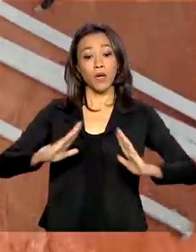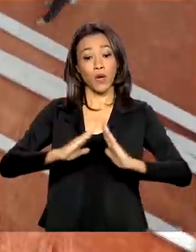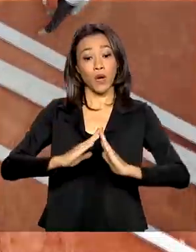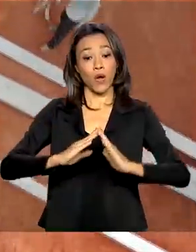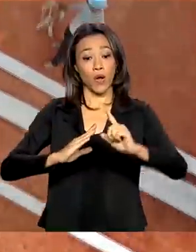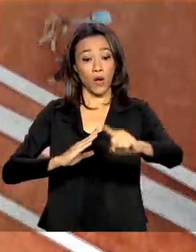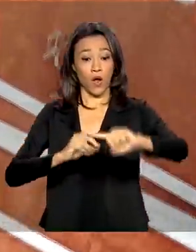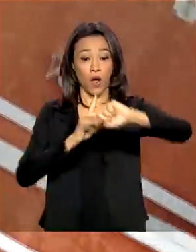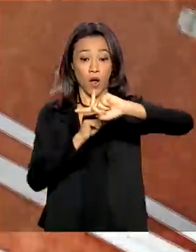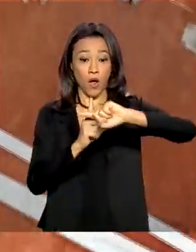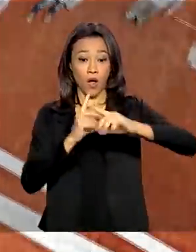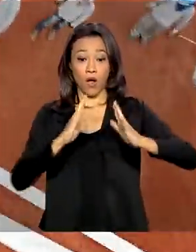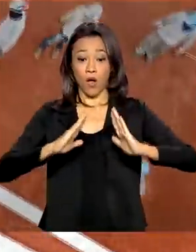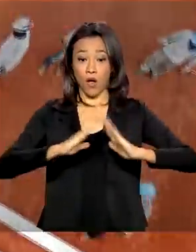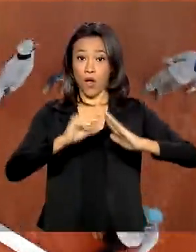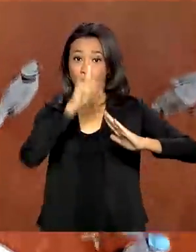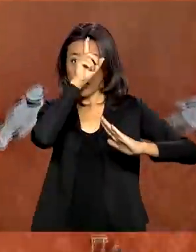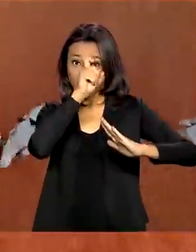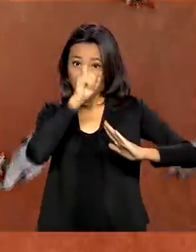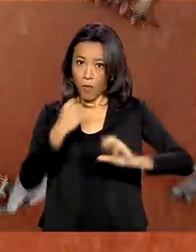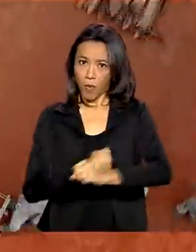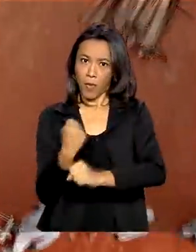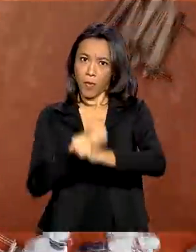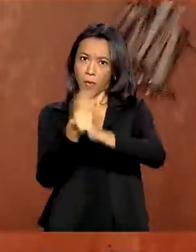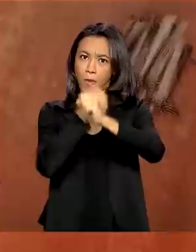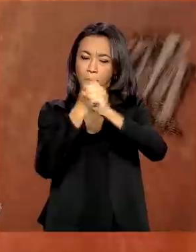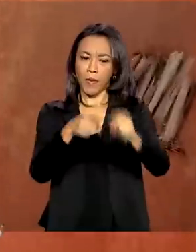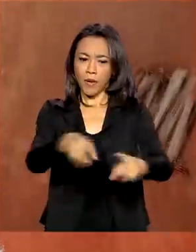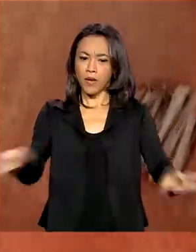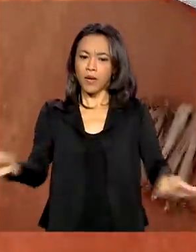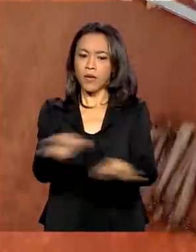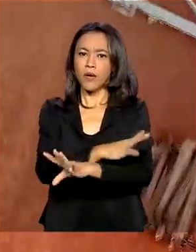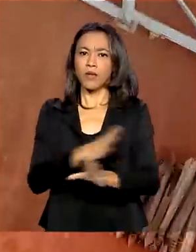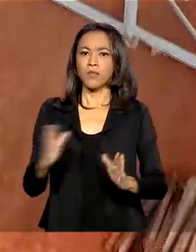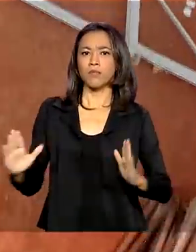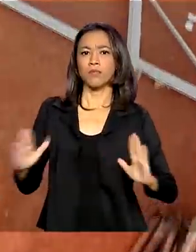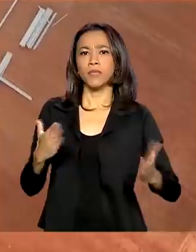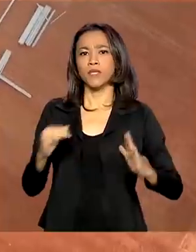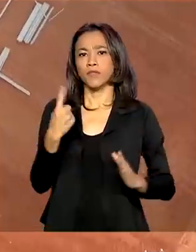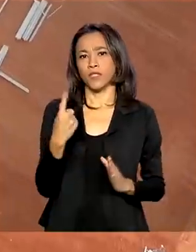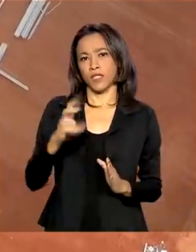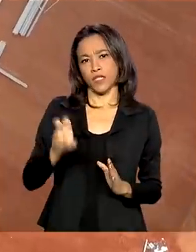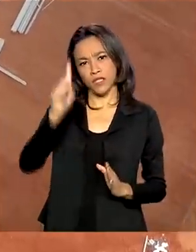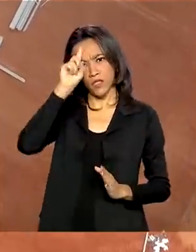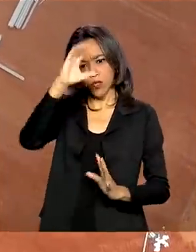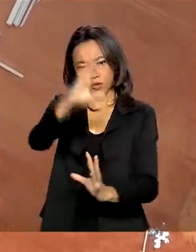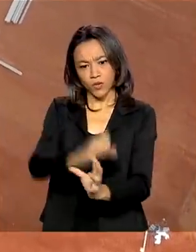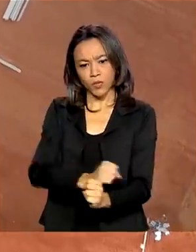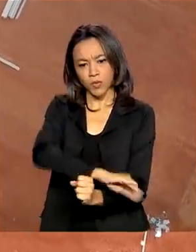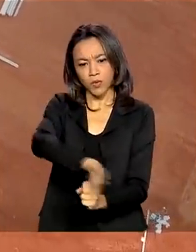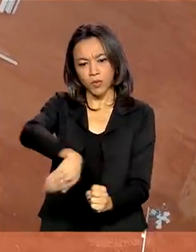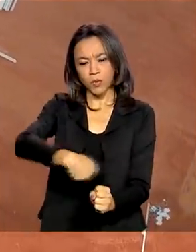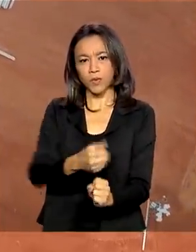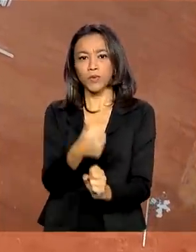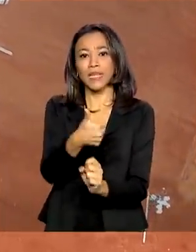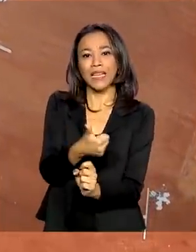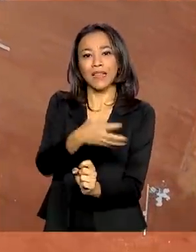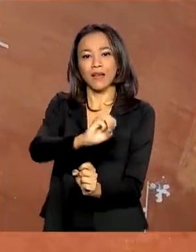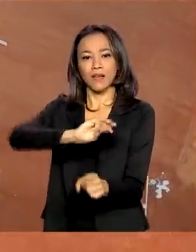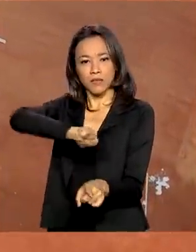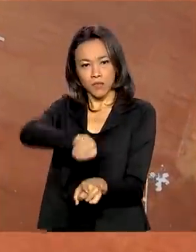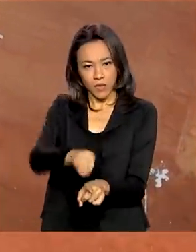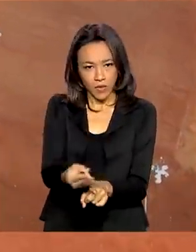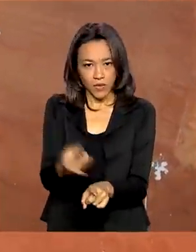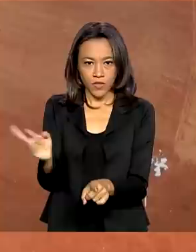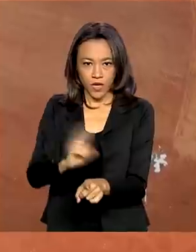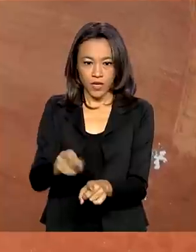lindas goiás no entorno de brasília o hospital deve ficar pronto em 15 dias o valor total da obra é de cerca de 10 milhões